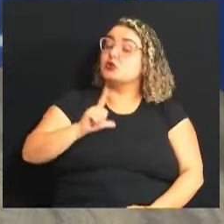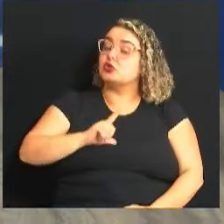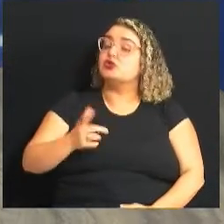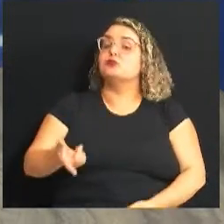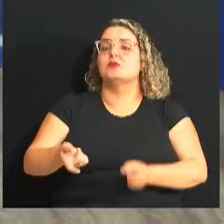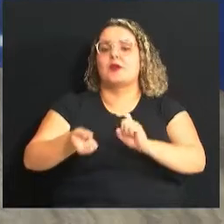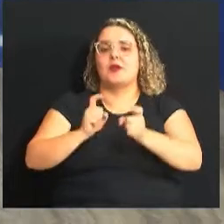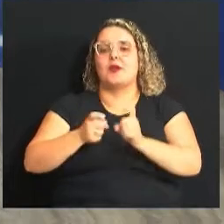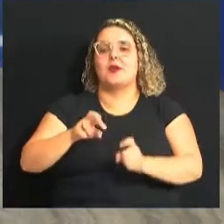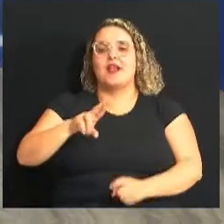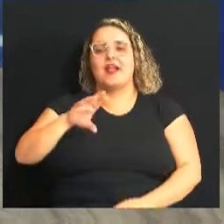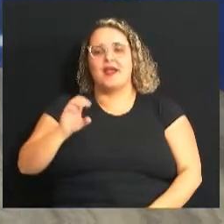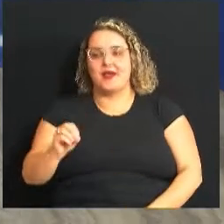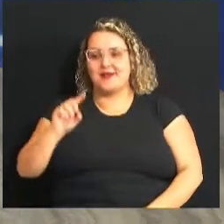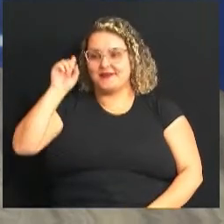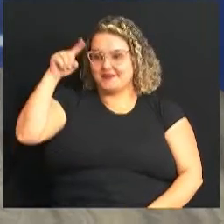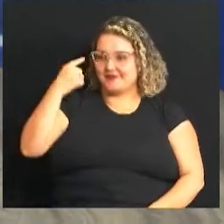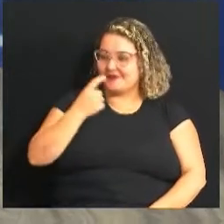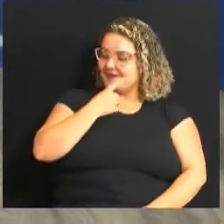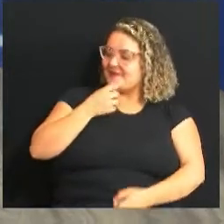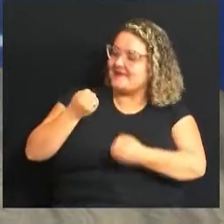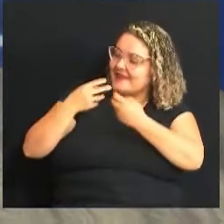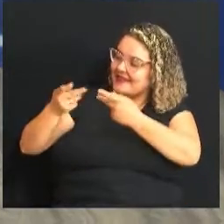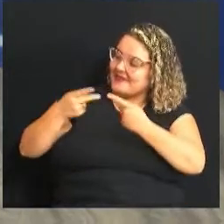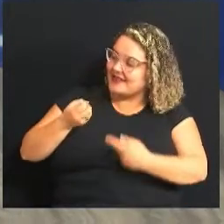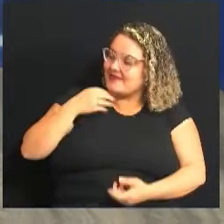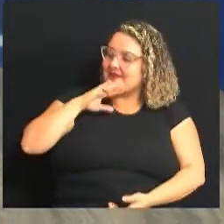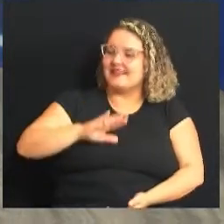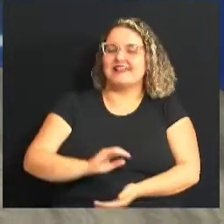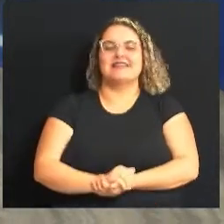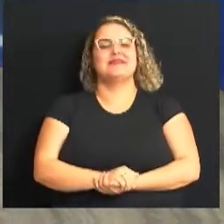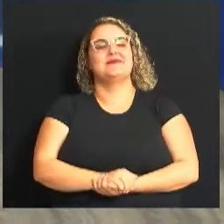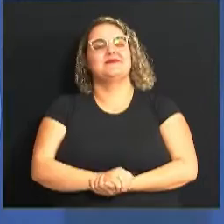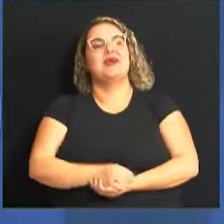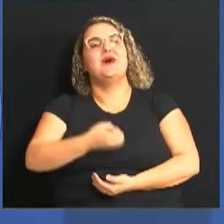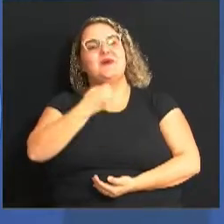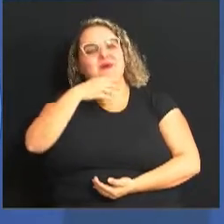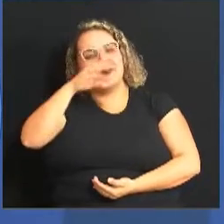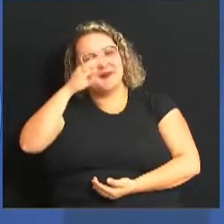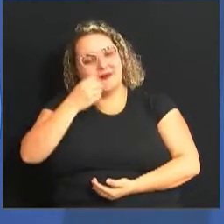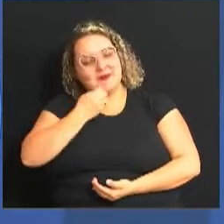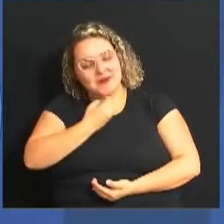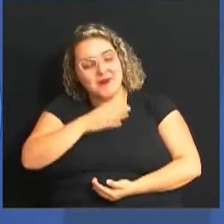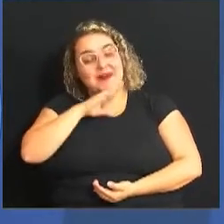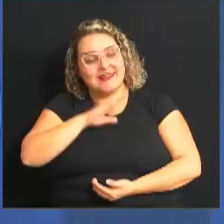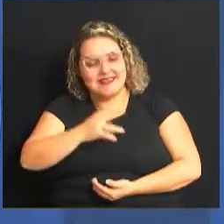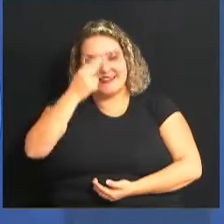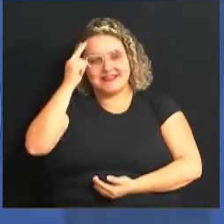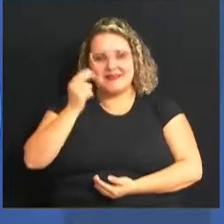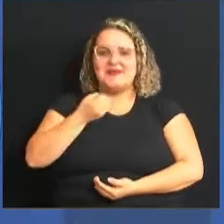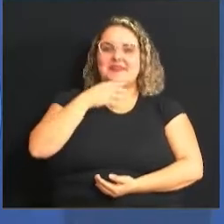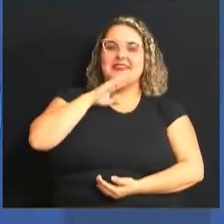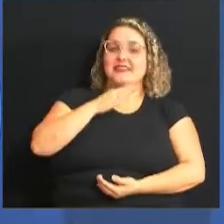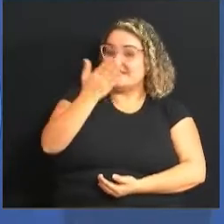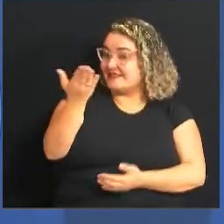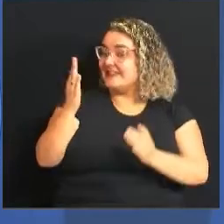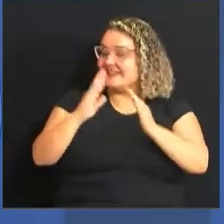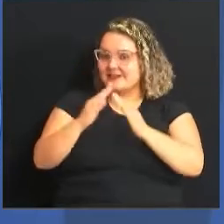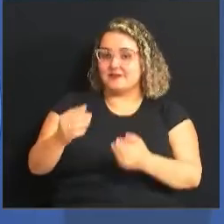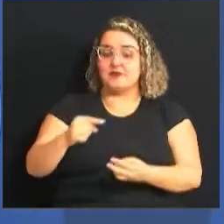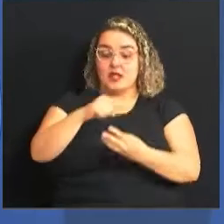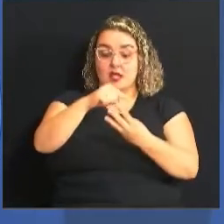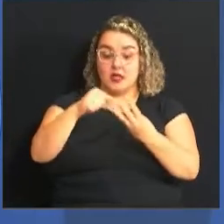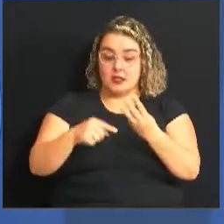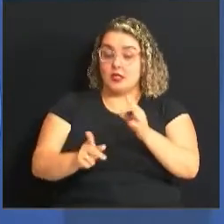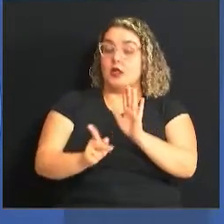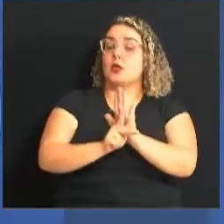reunião ordinária. Então, Mirna, seja bem-vinda e boa tarde. Boa tarde, Gabriel. Boa tarde a você aí de casa. A gente começa falando de 3